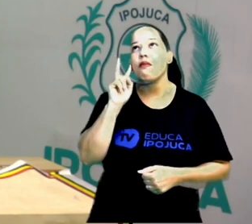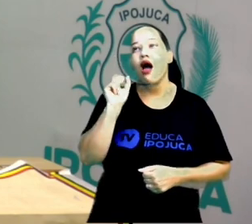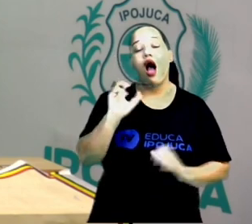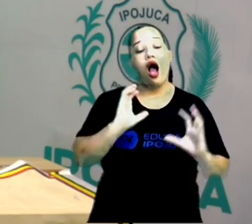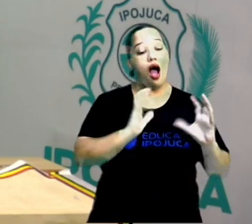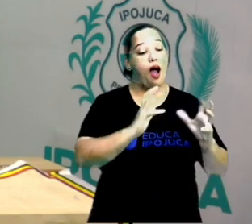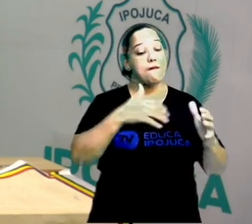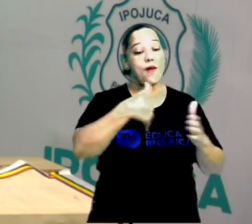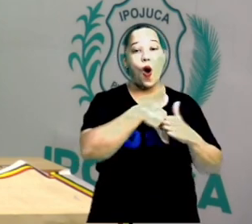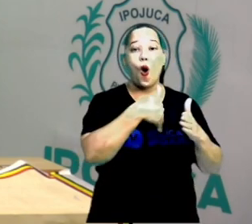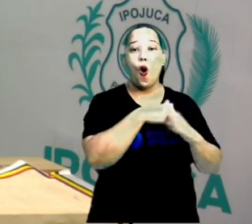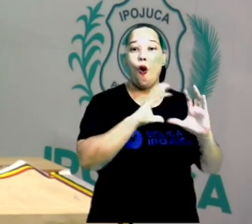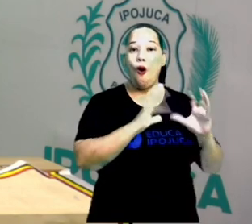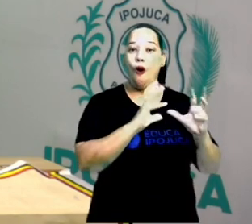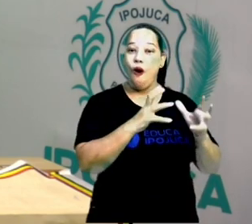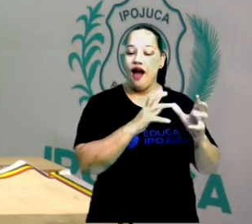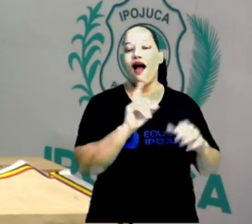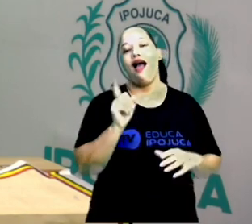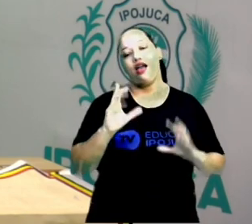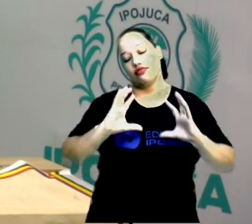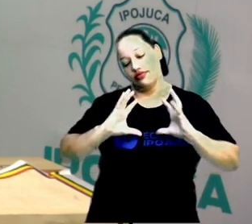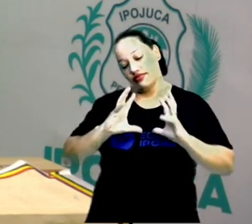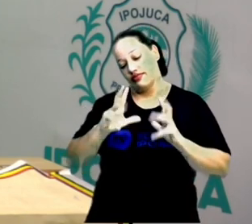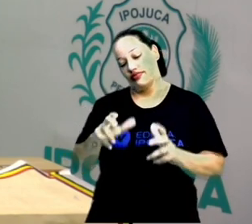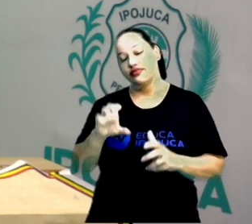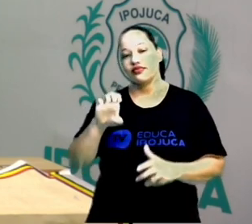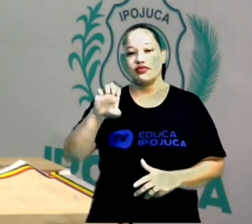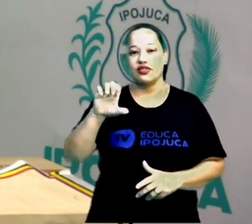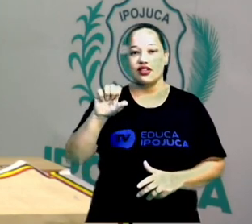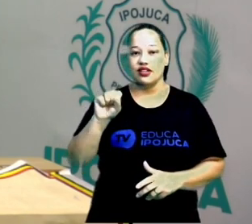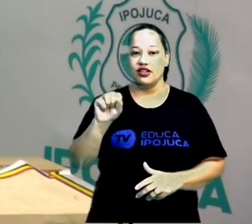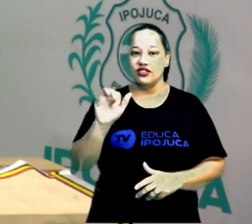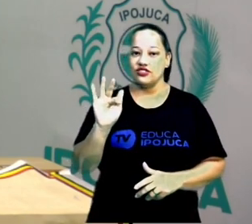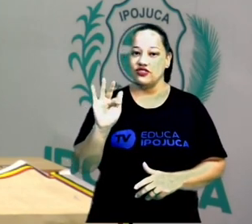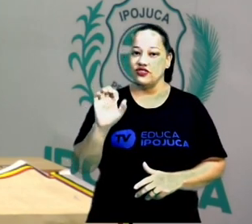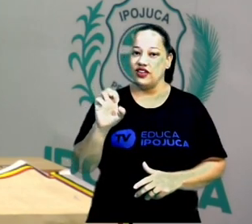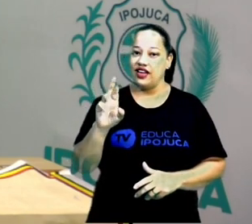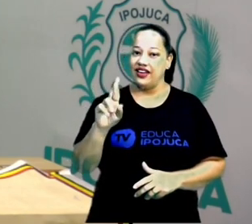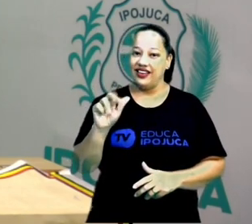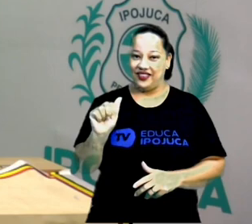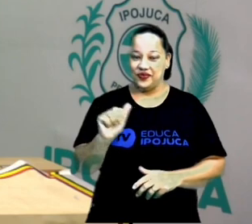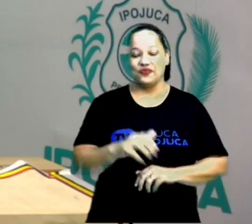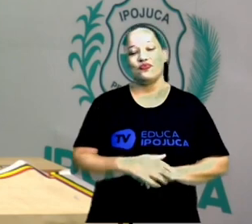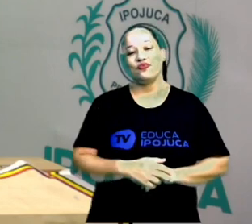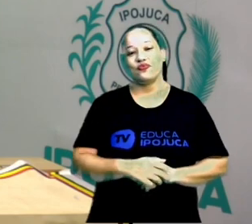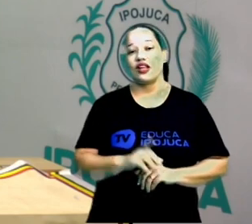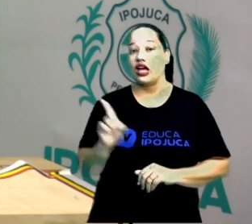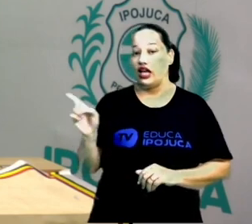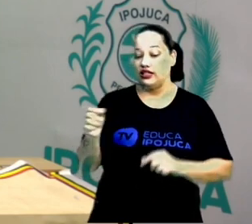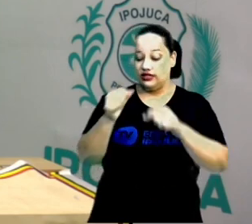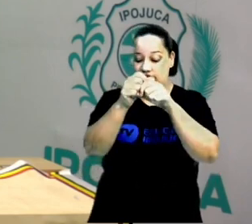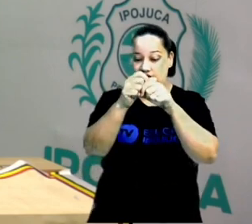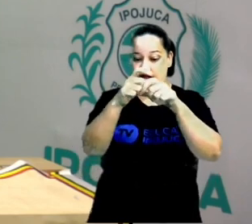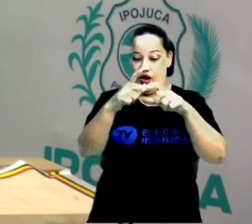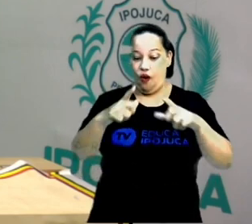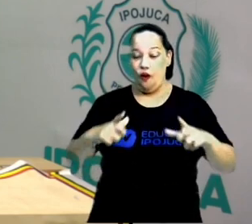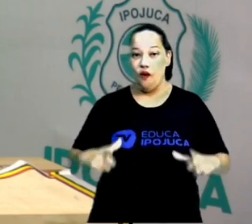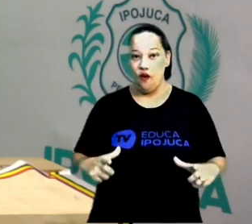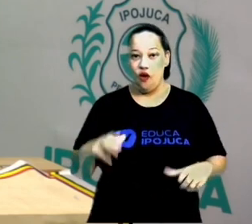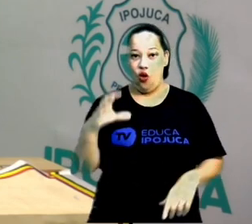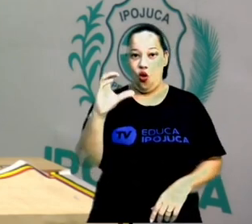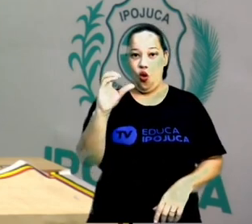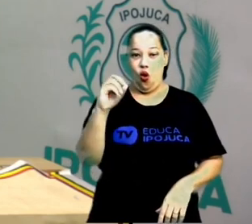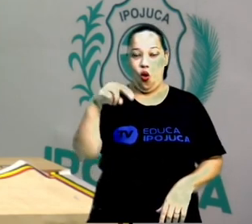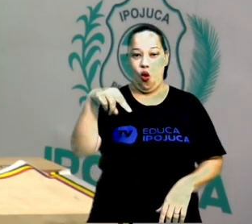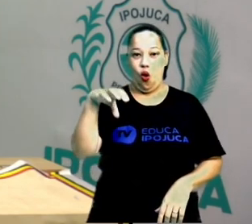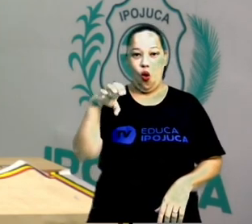bola. É a esfera. Esta figura, cone, se parece com